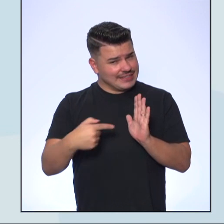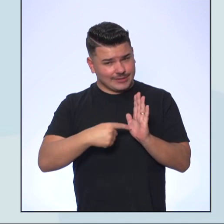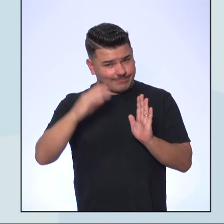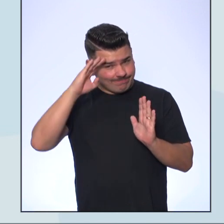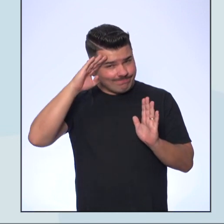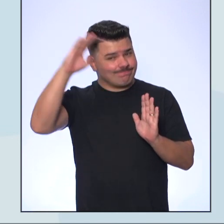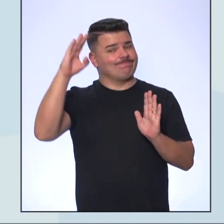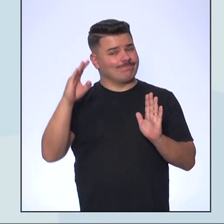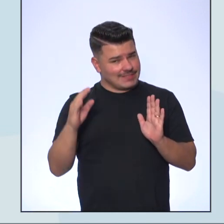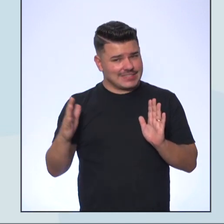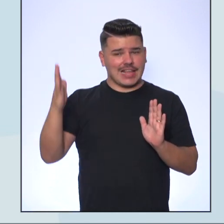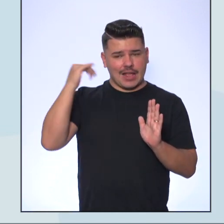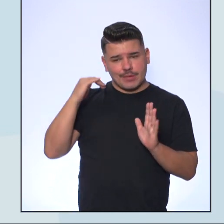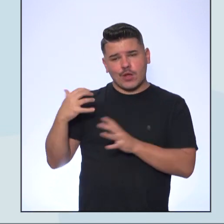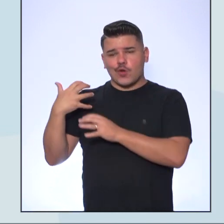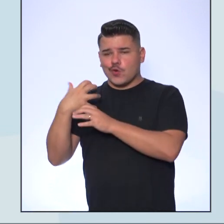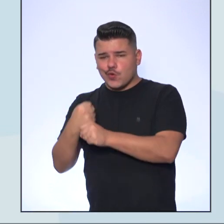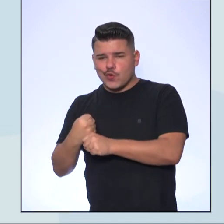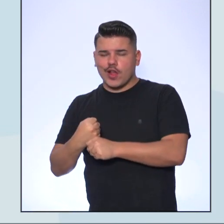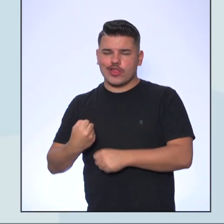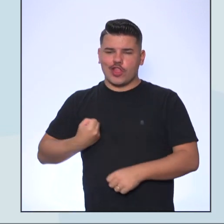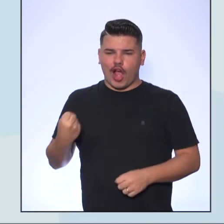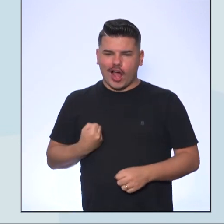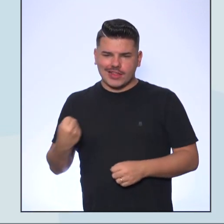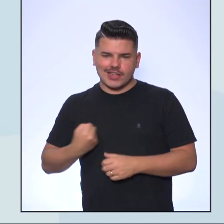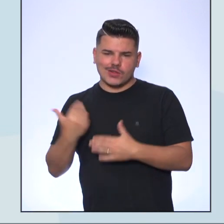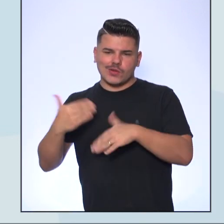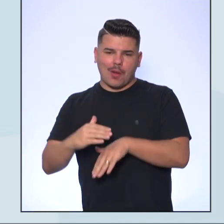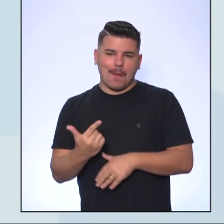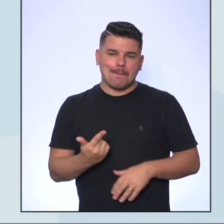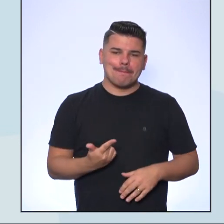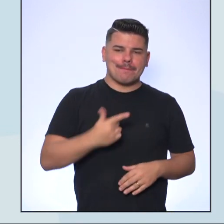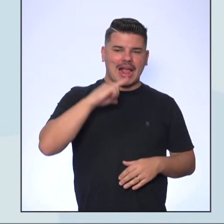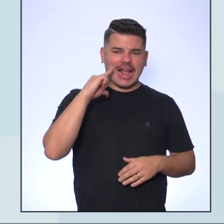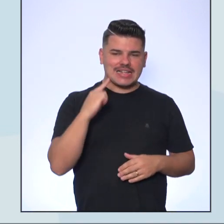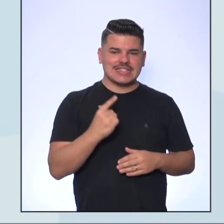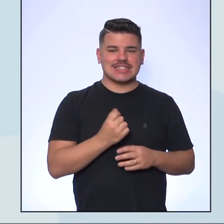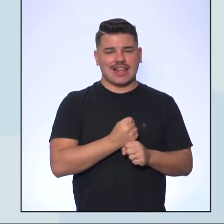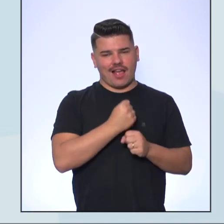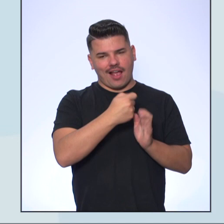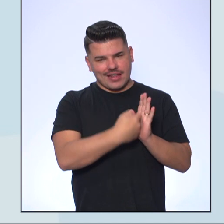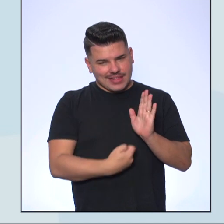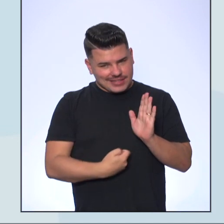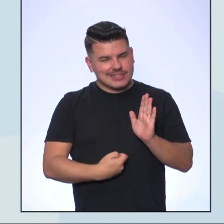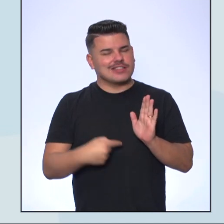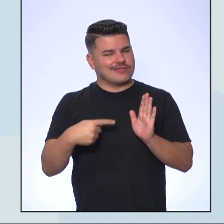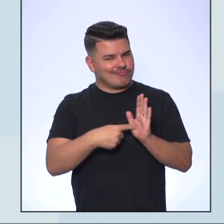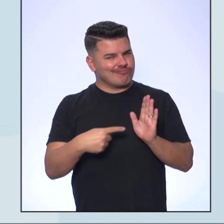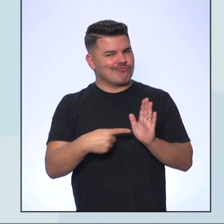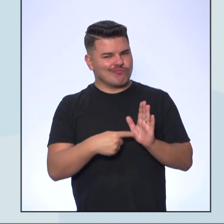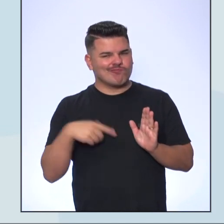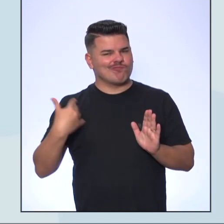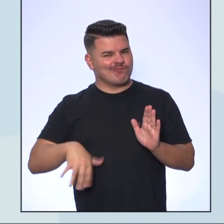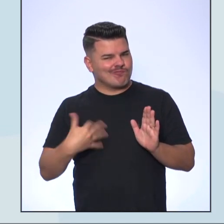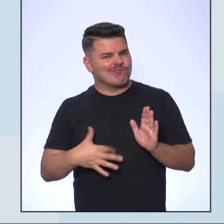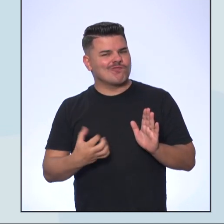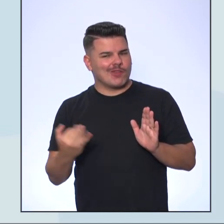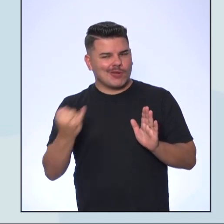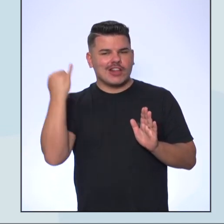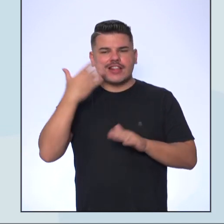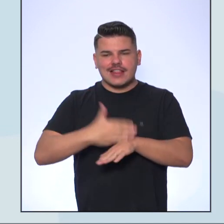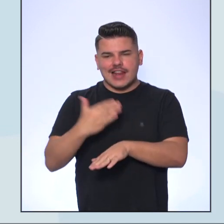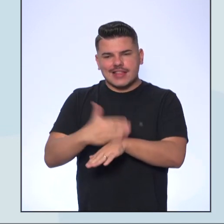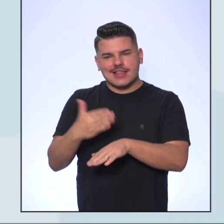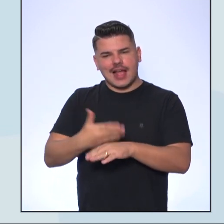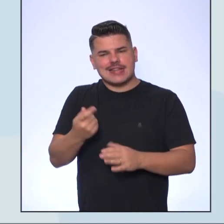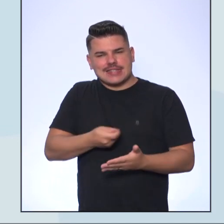processo, junto com todas as provas, mas a característica da redação vale muito, vale a pena você treinar e